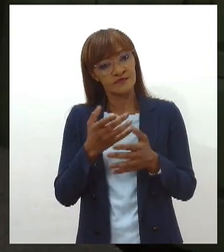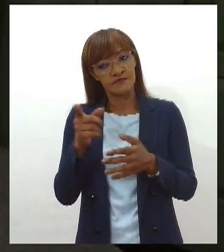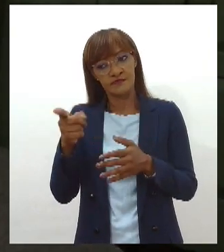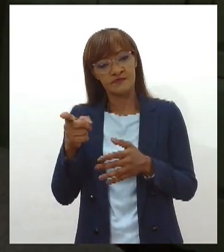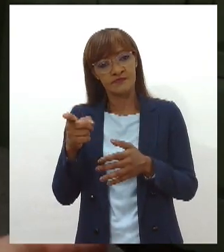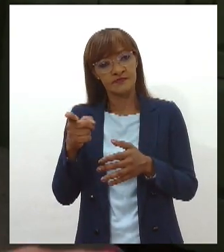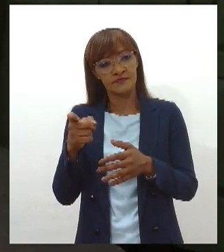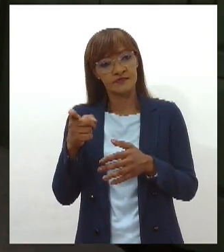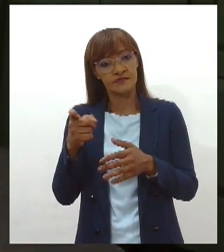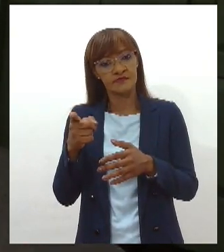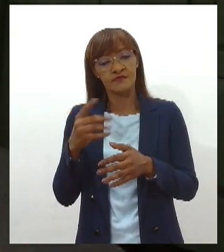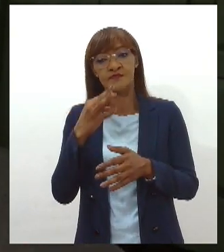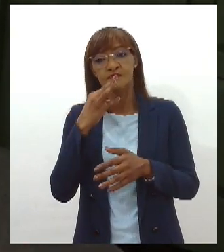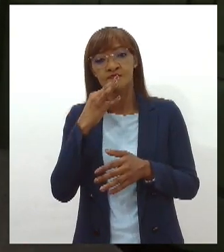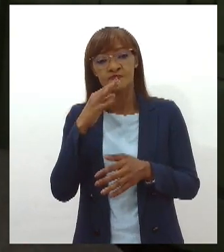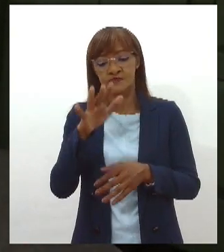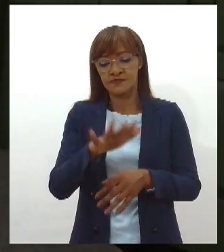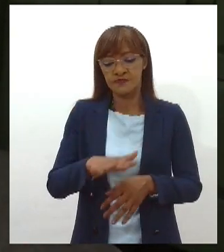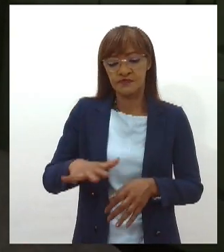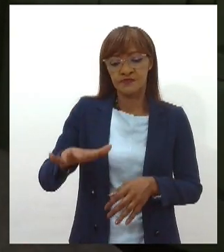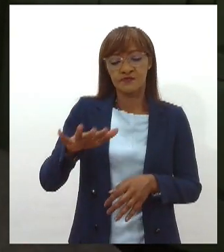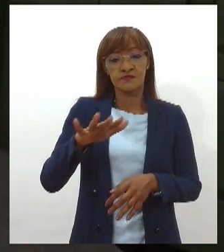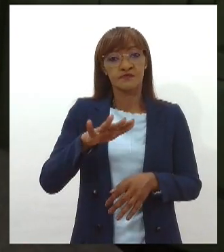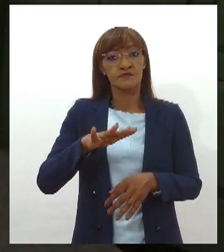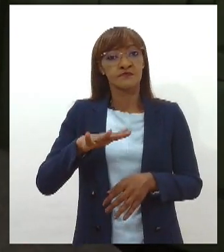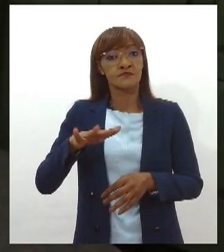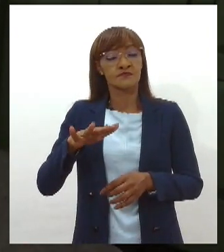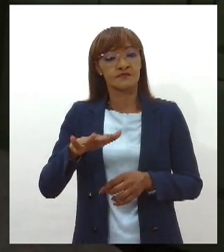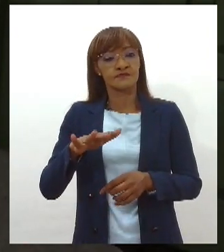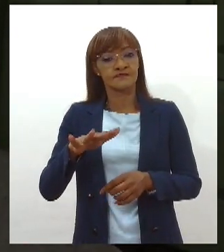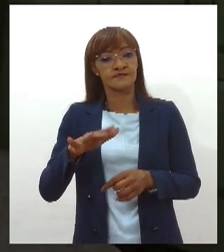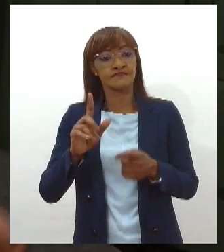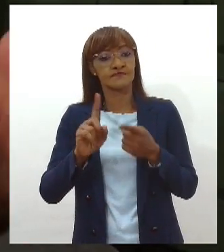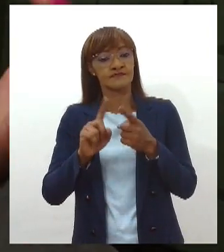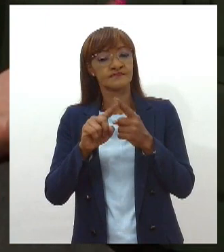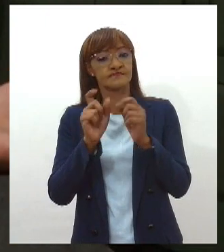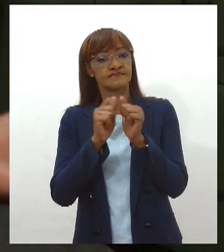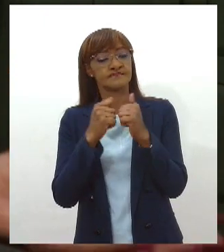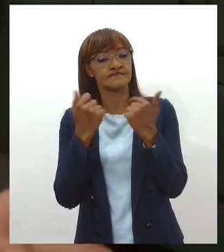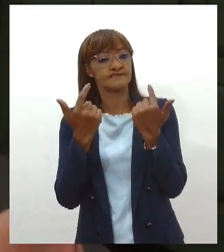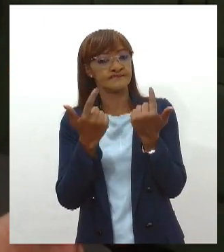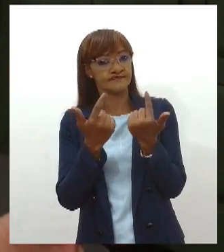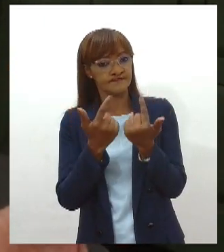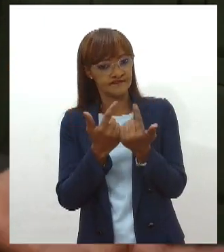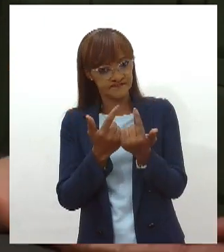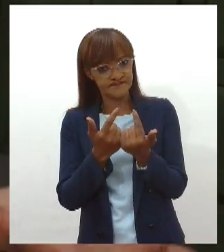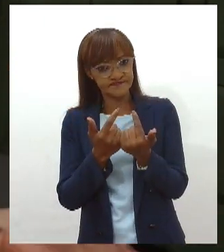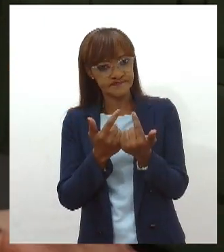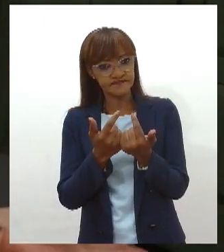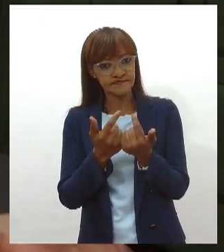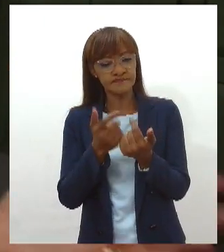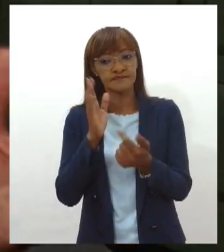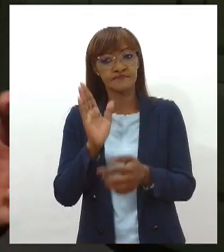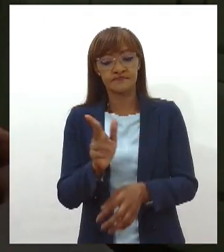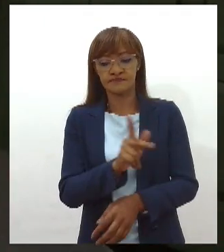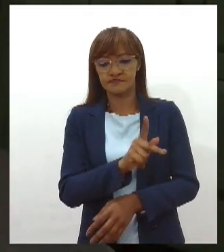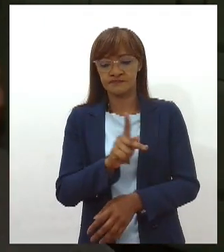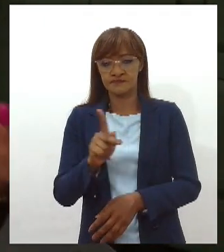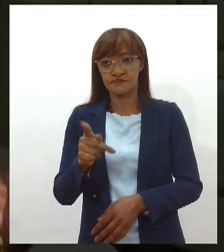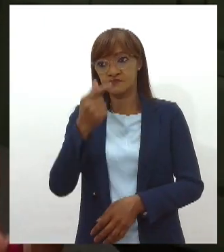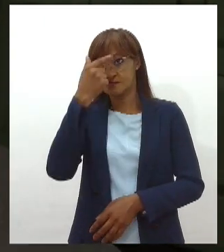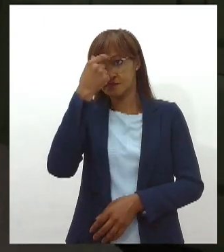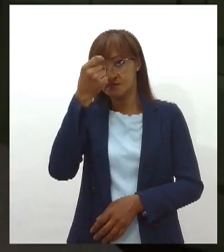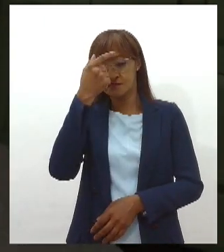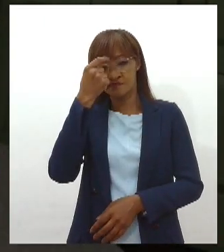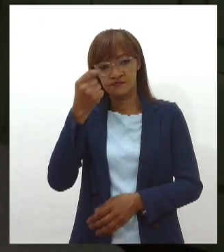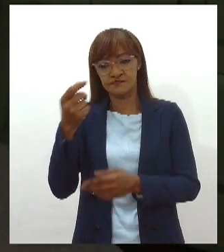na Escola do Legislativo e lá na Assembleia. Eles começam, são recebidos pelo presidente Jefferson, depois eles